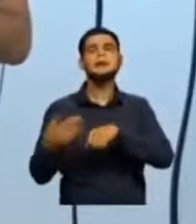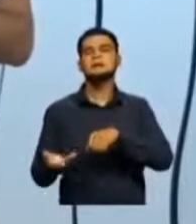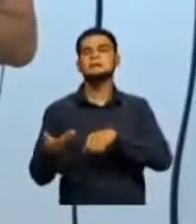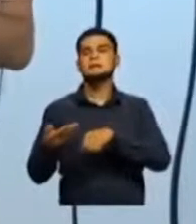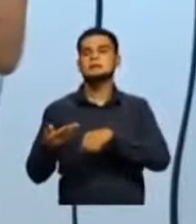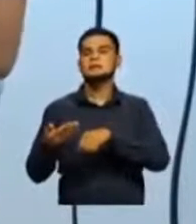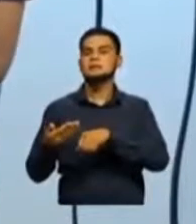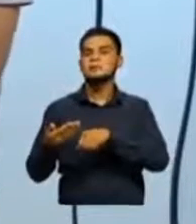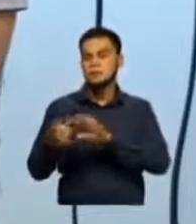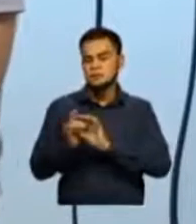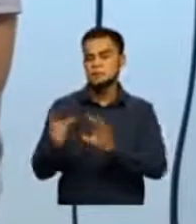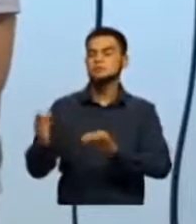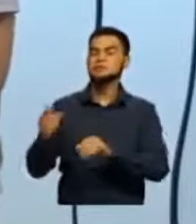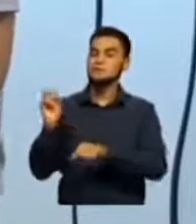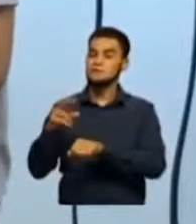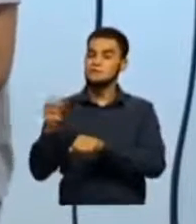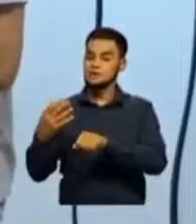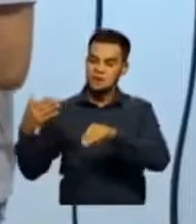entre dentro da célula.